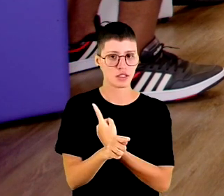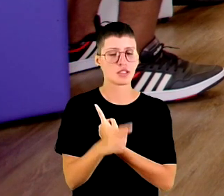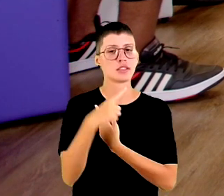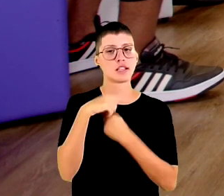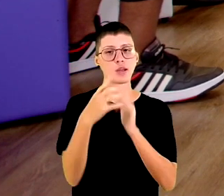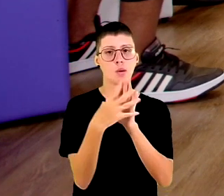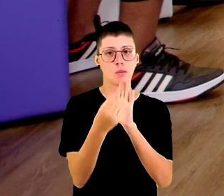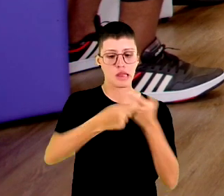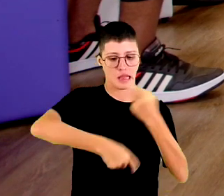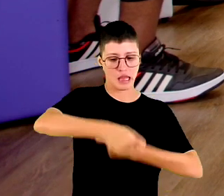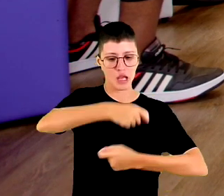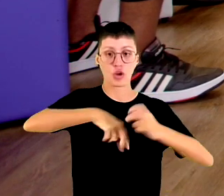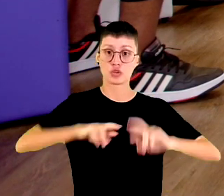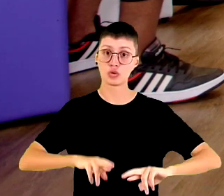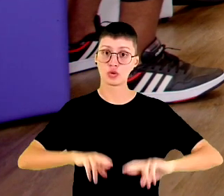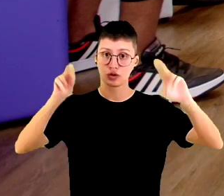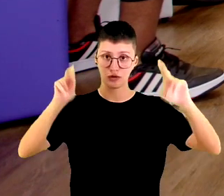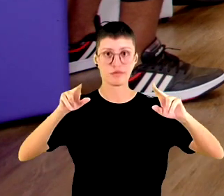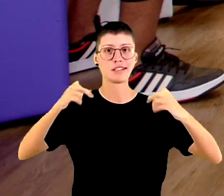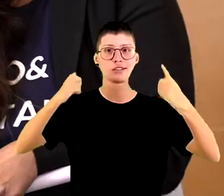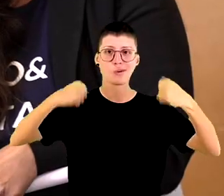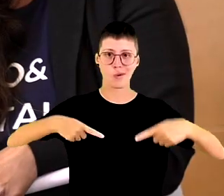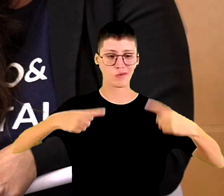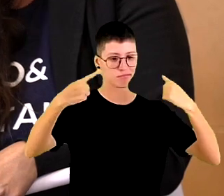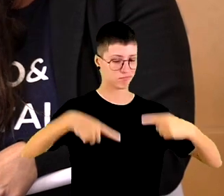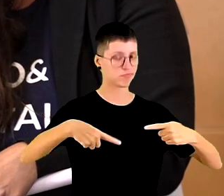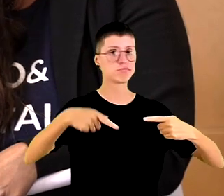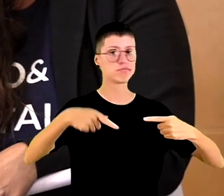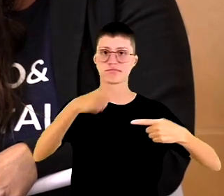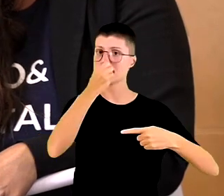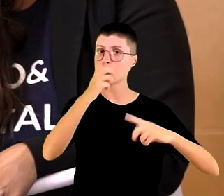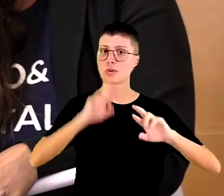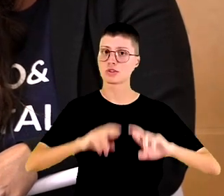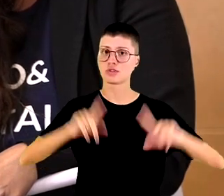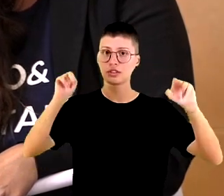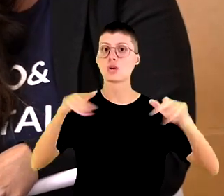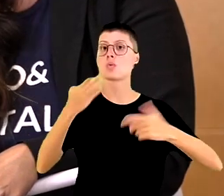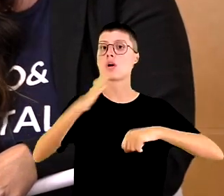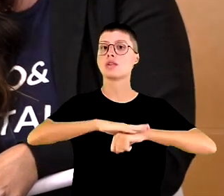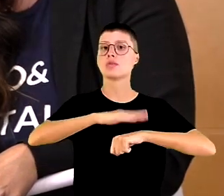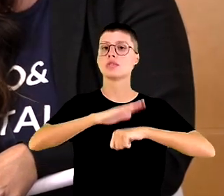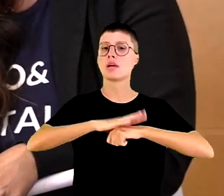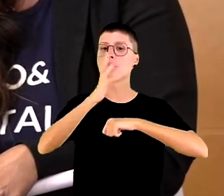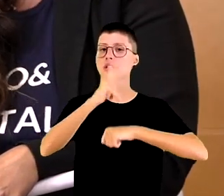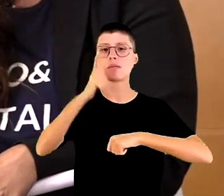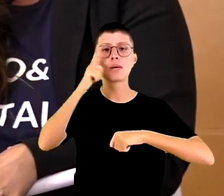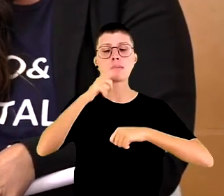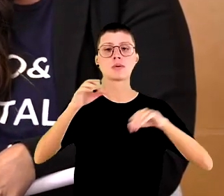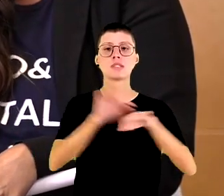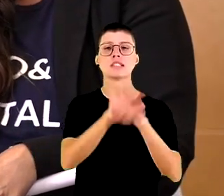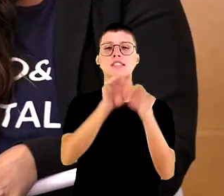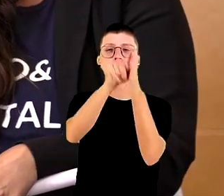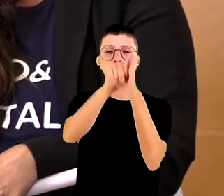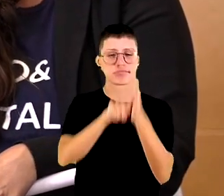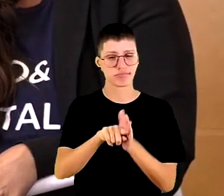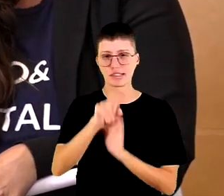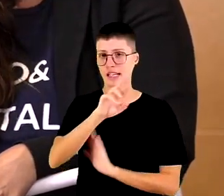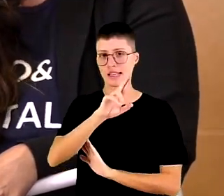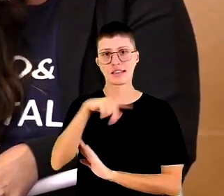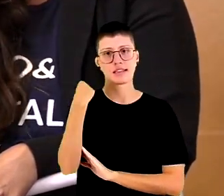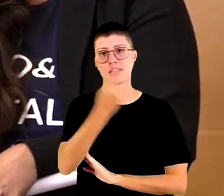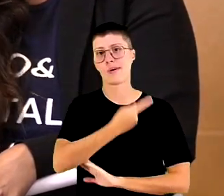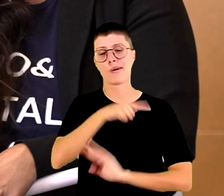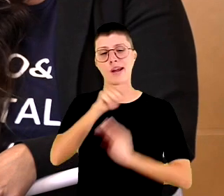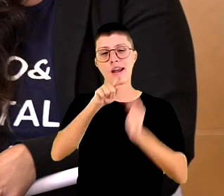bem diferente do nosso concorrente. Acho que esse é um ponto importante. A gente perguntou quanto tempo que demora para fazer uma consulta. A gente não é uma plataforma de consulta. Né? A gente